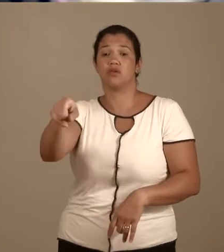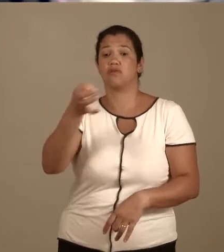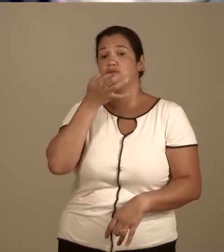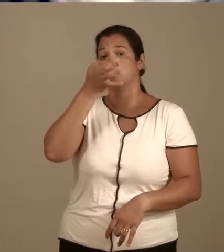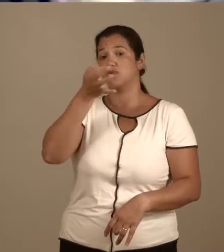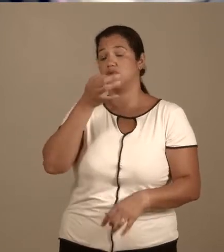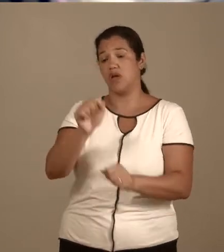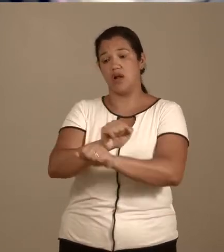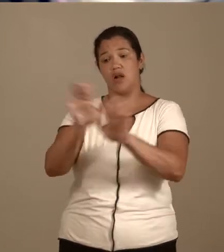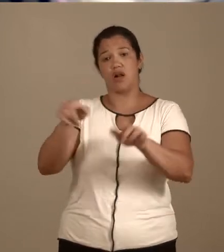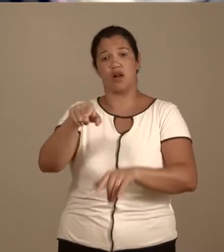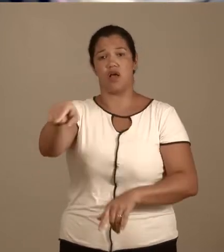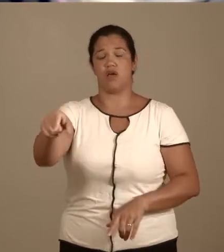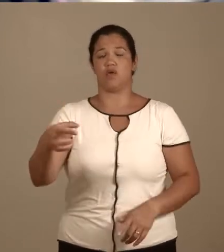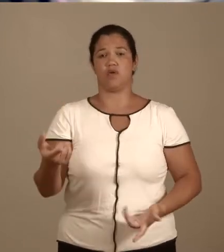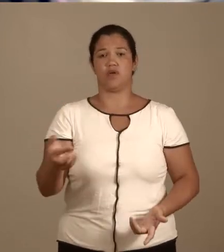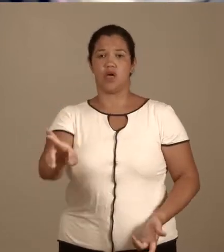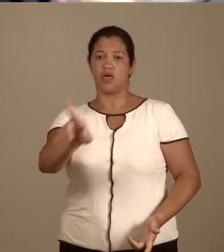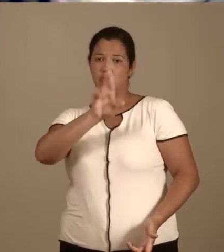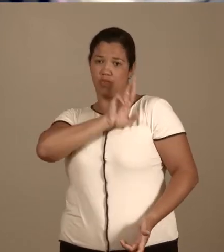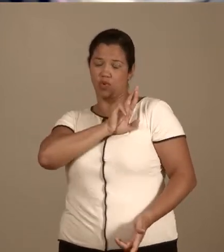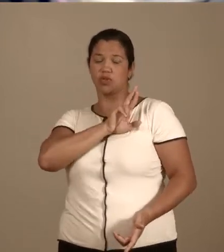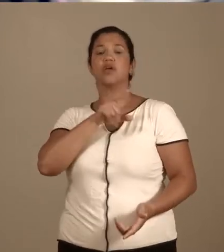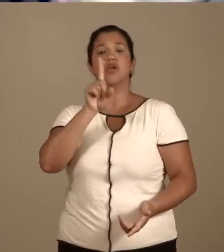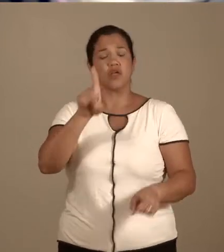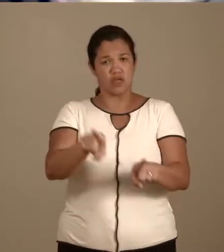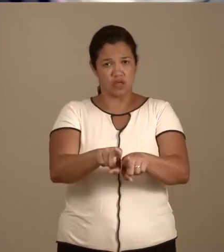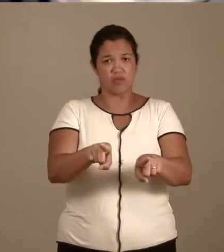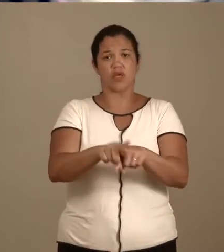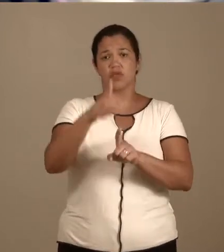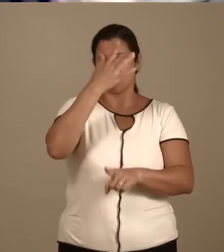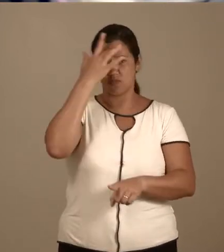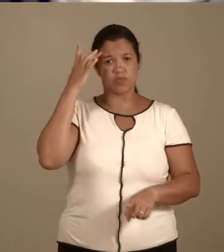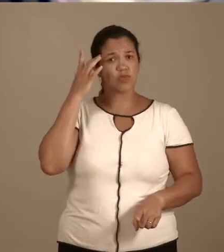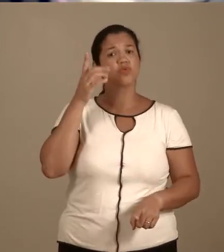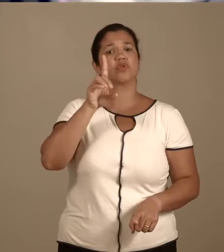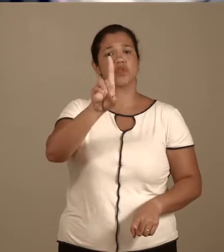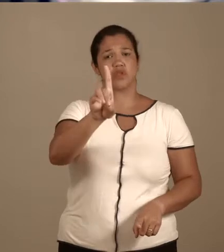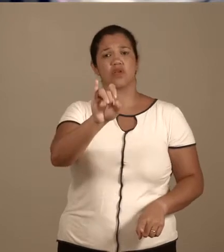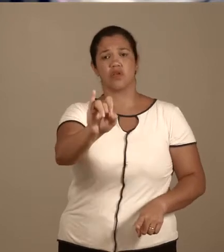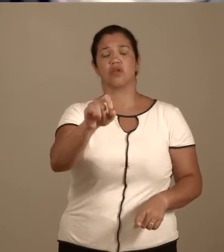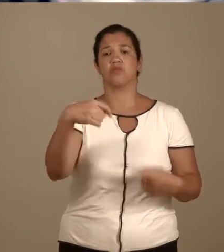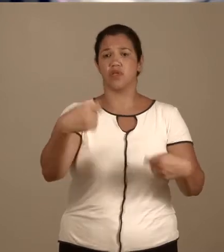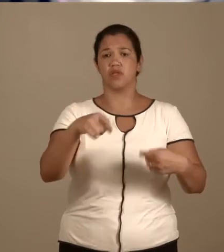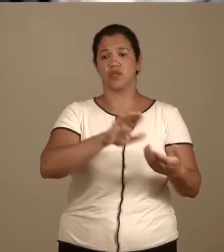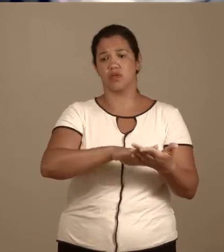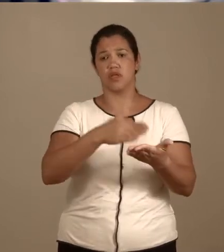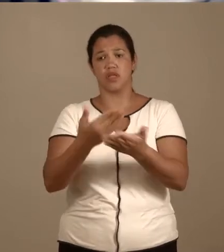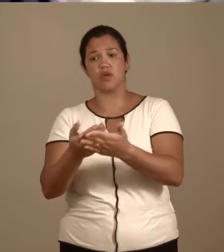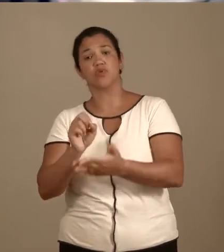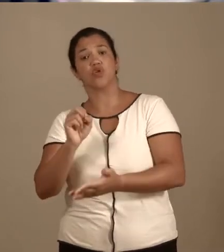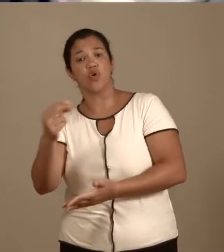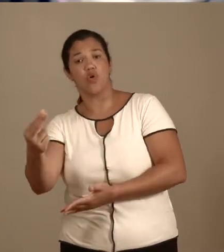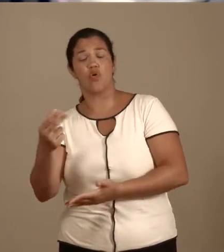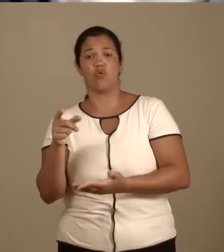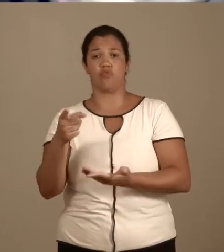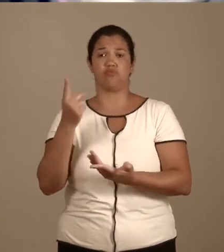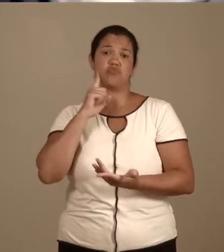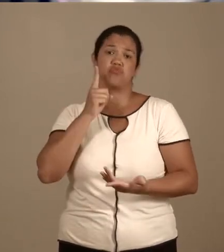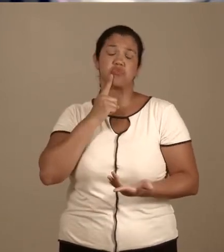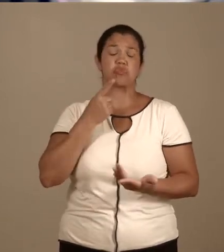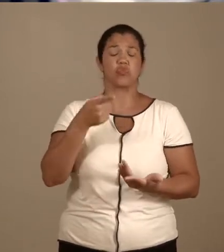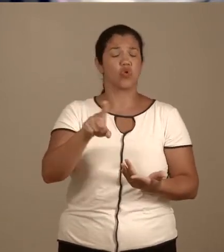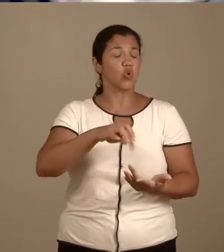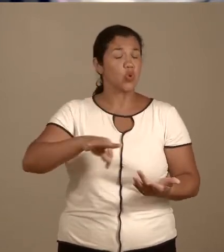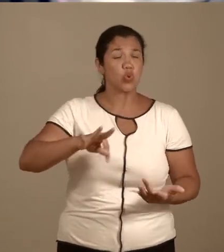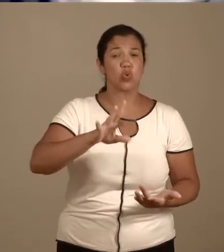consentimento esclarecido. E as pessoas com deficiência intelectual, aquelas que dependem de um intérprete de língua de sinais,